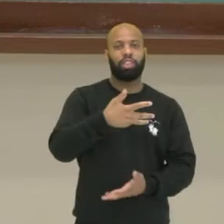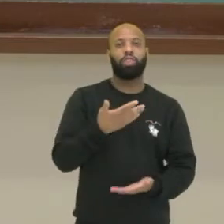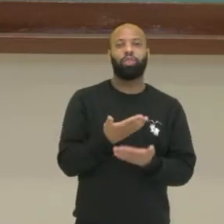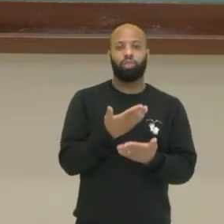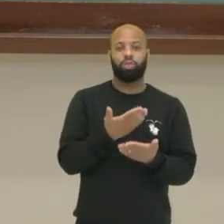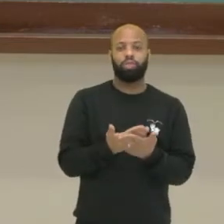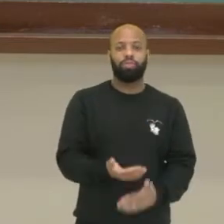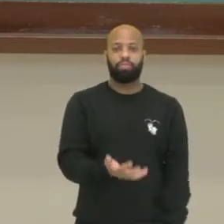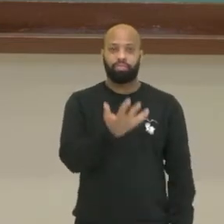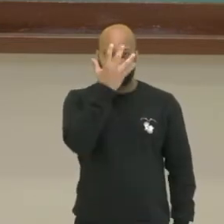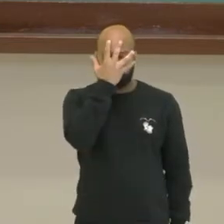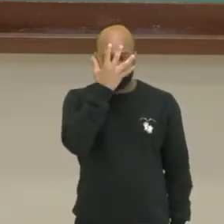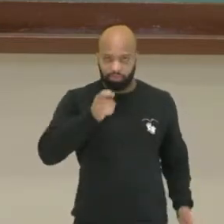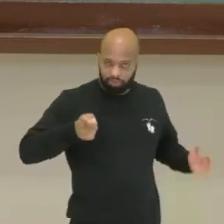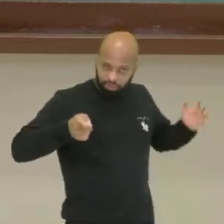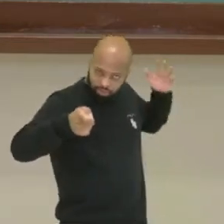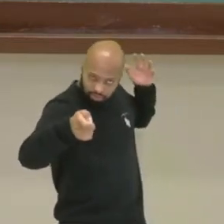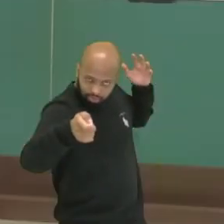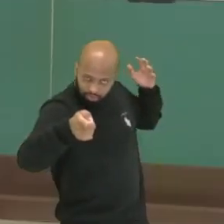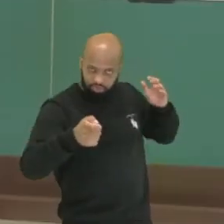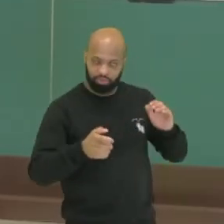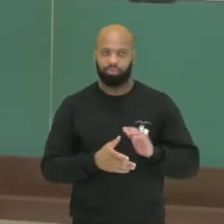falar da esgrima.